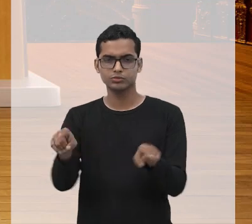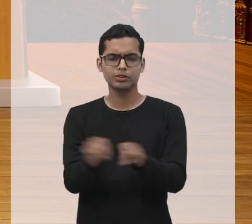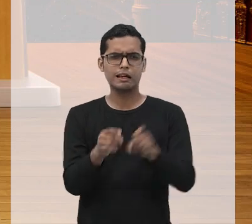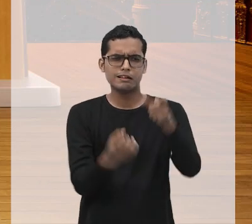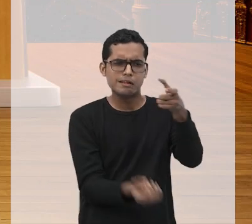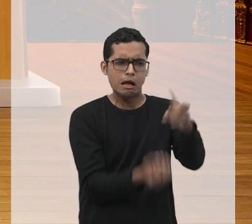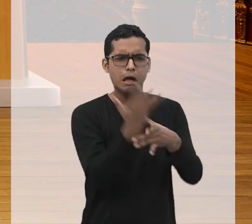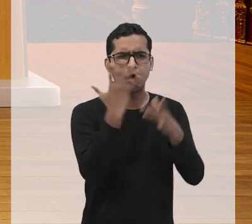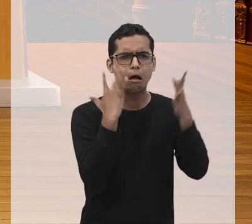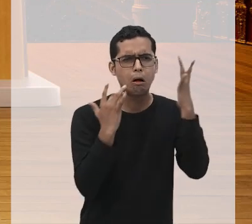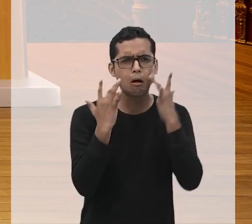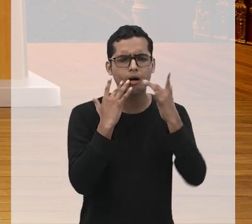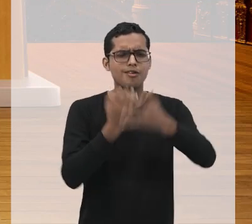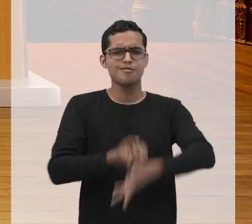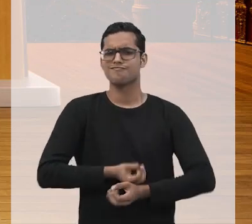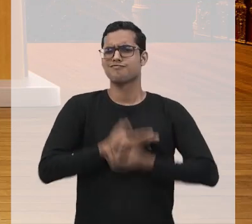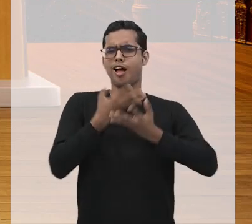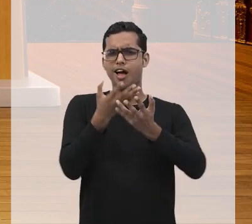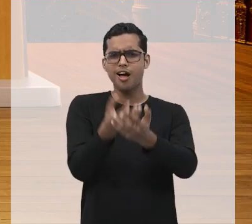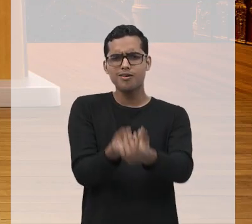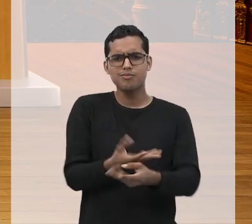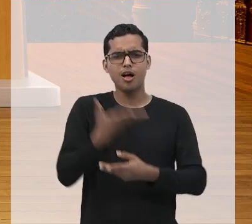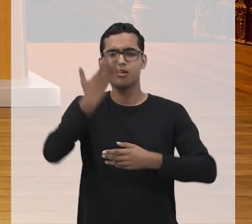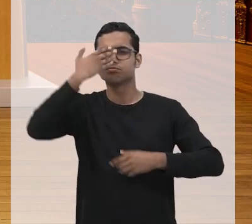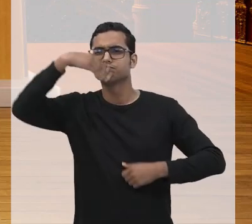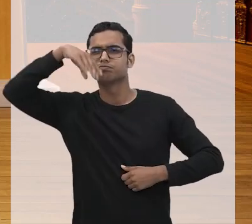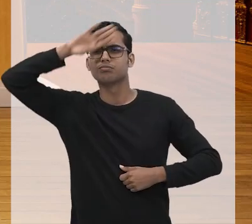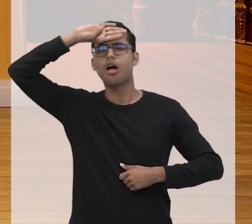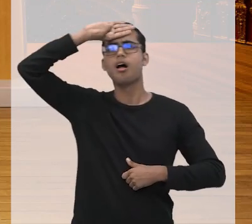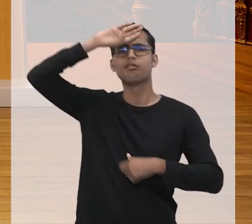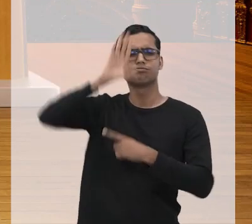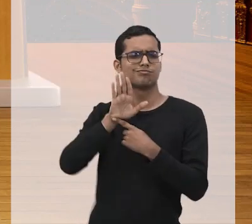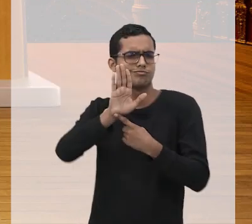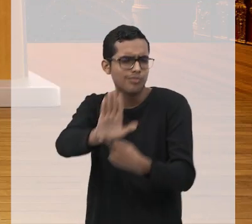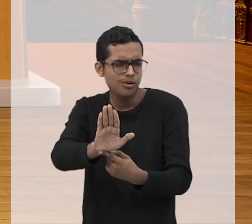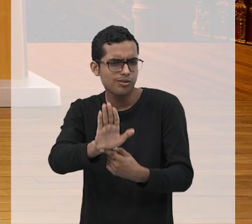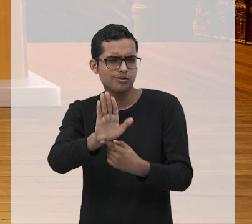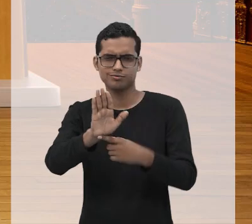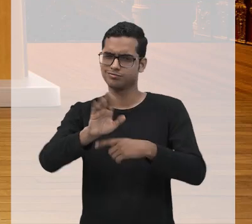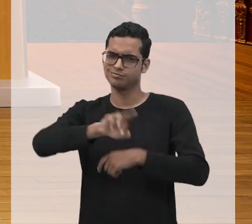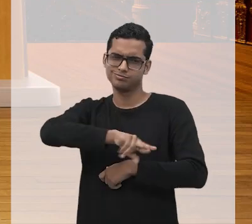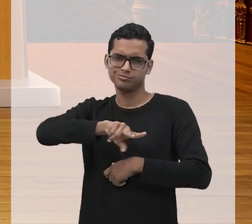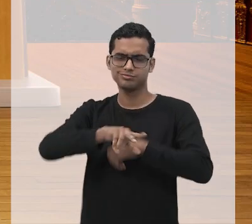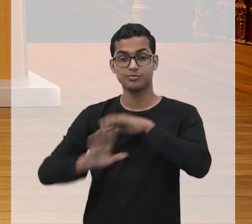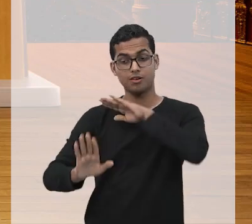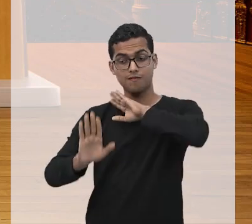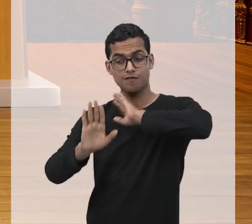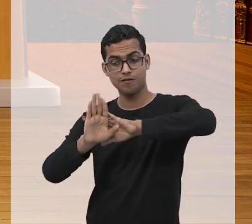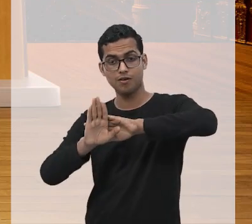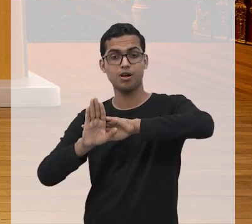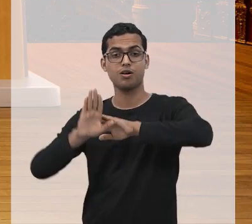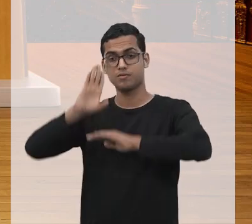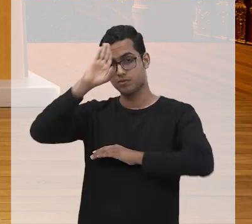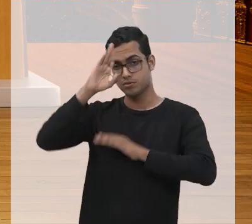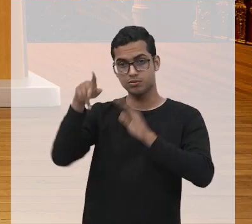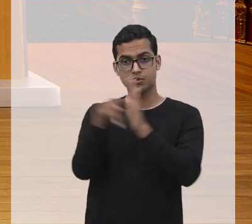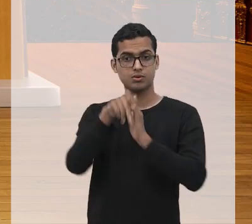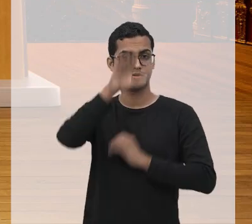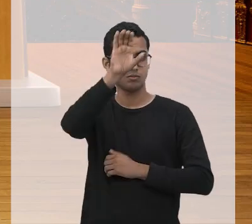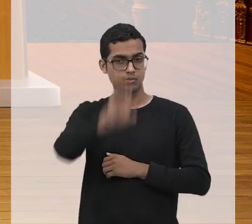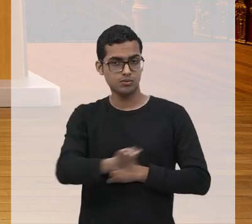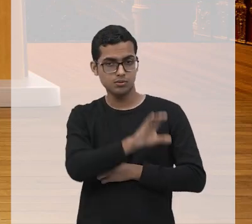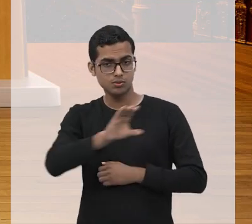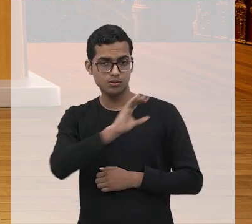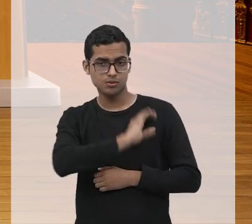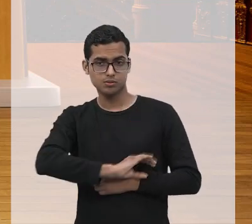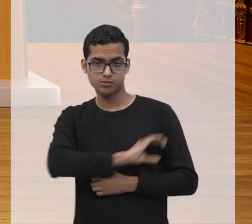A preocupação não era com a ação dramática, e sim com a catequização. E a forma como isso foi conduzida,